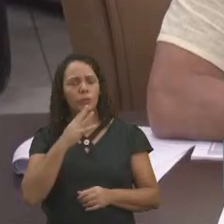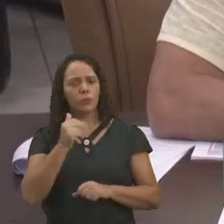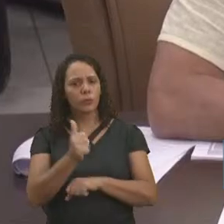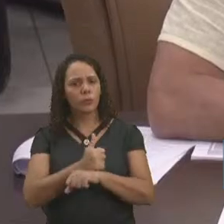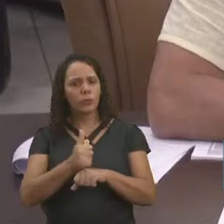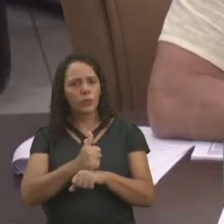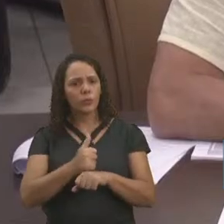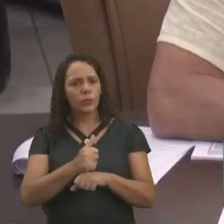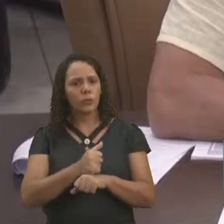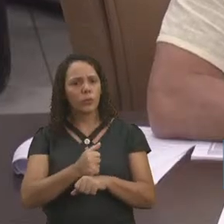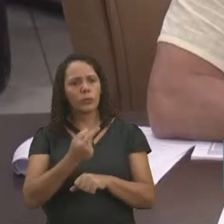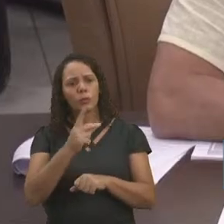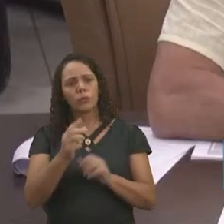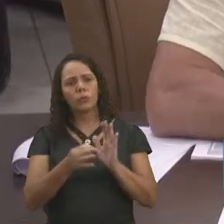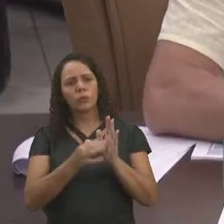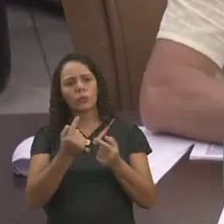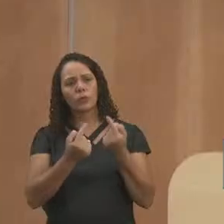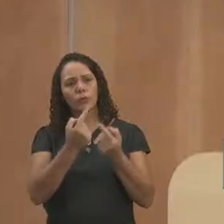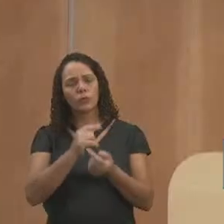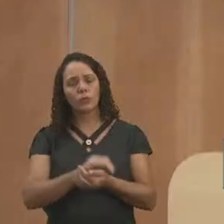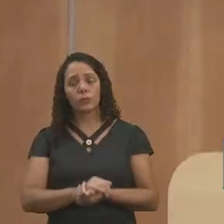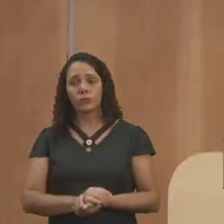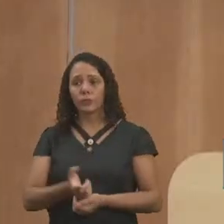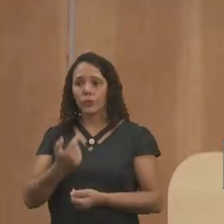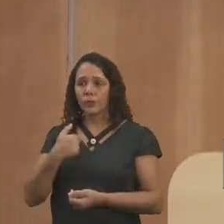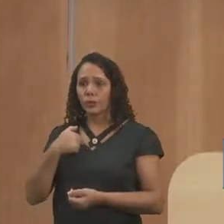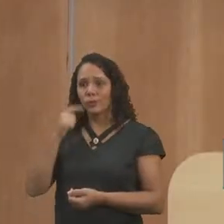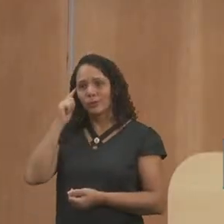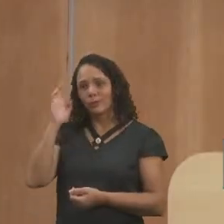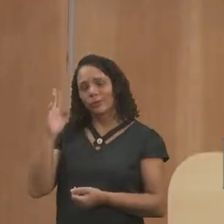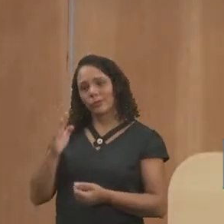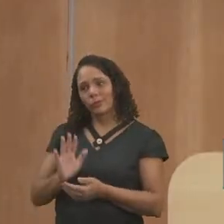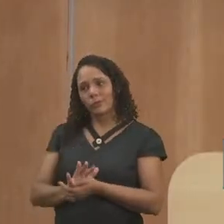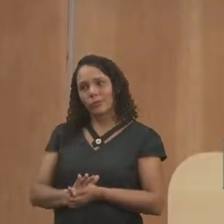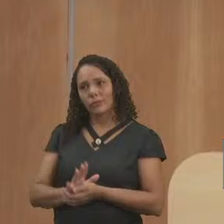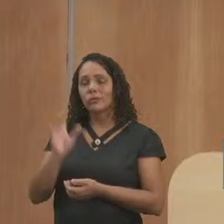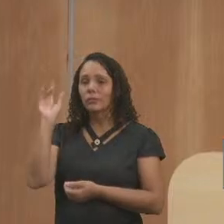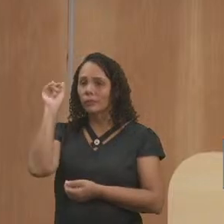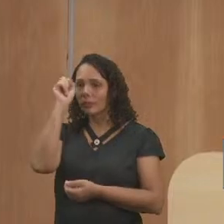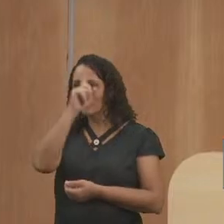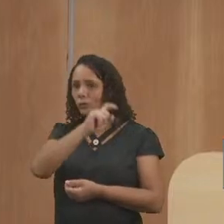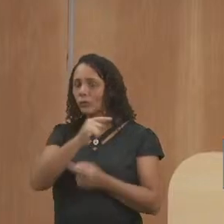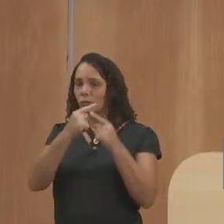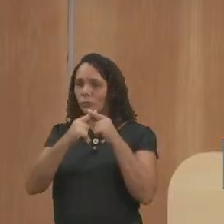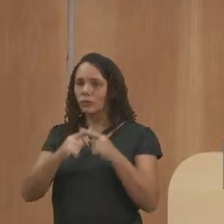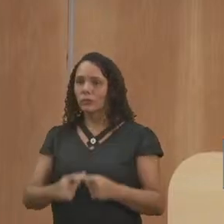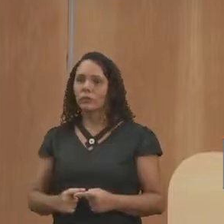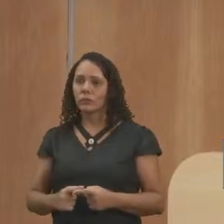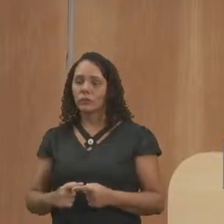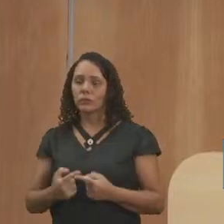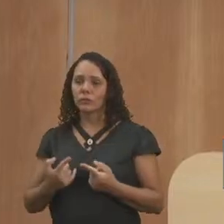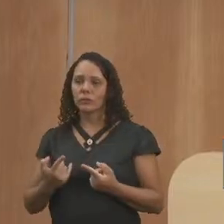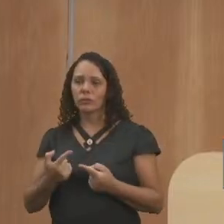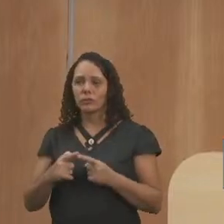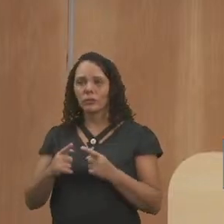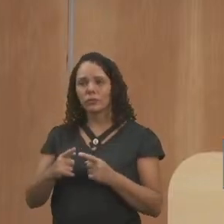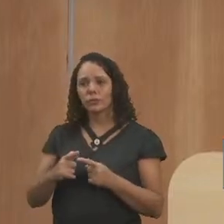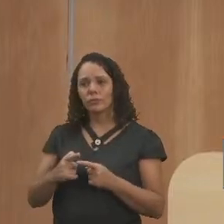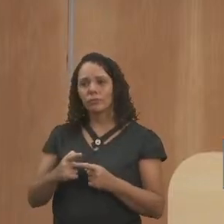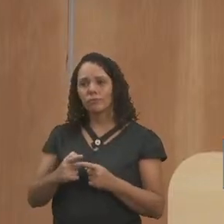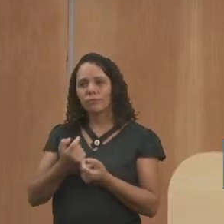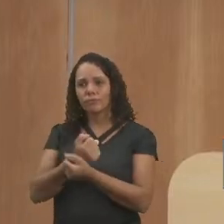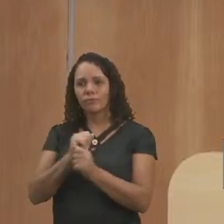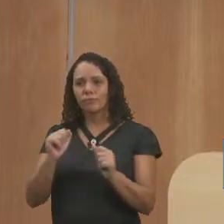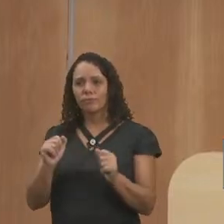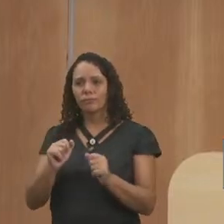como você qualificaria? Olha, eu acho que é uma situação delicada, difícil e desafiadora, mas eu acho que não é impossível,